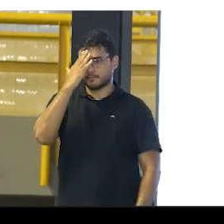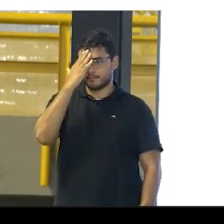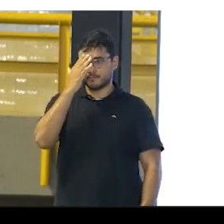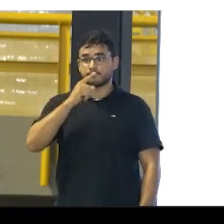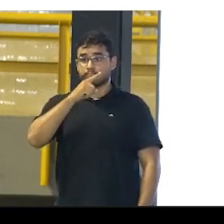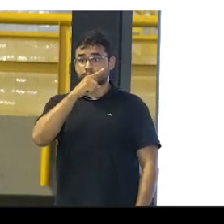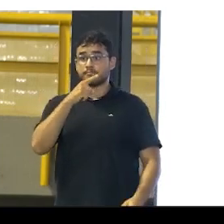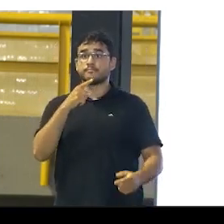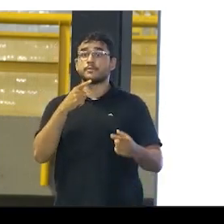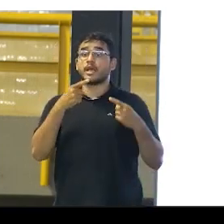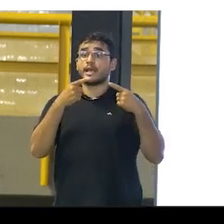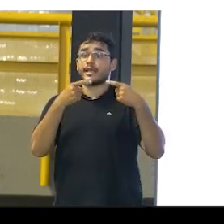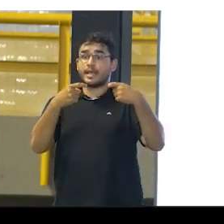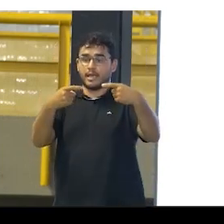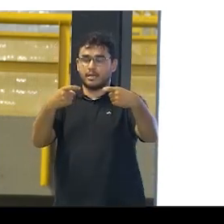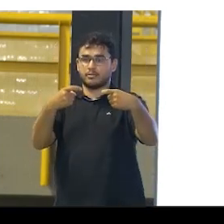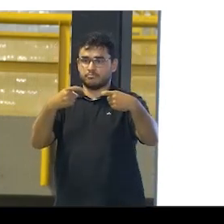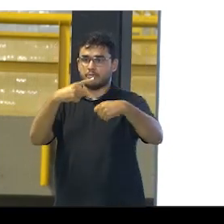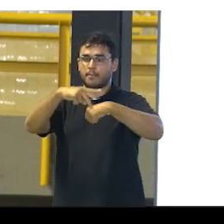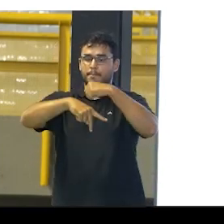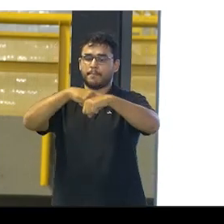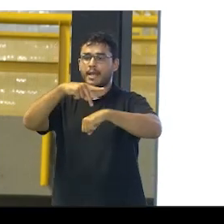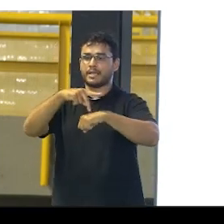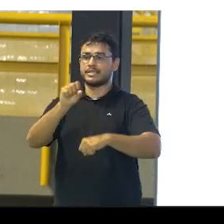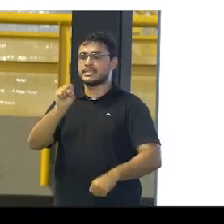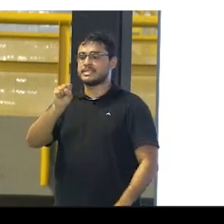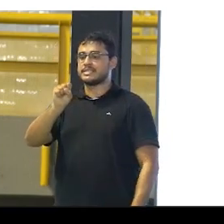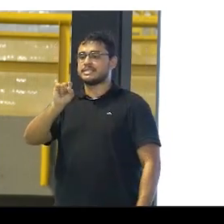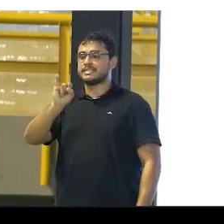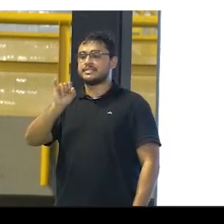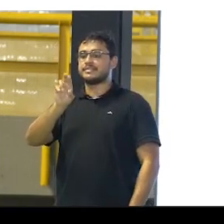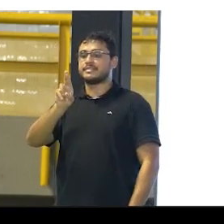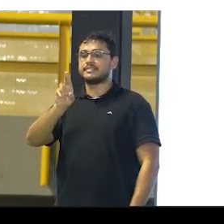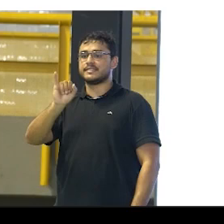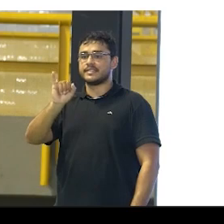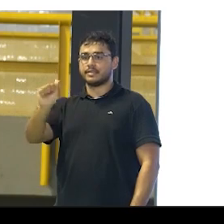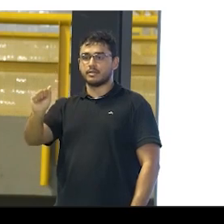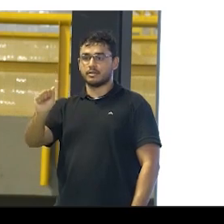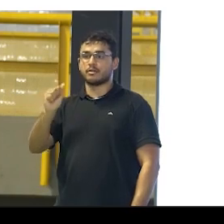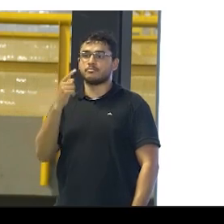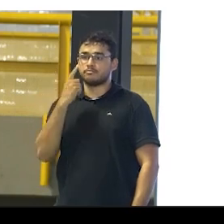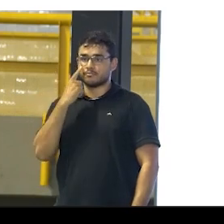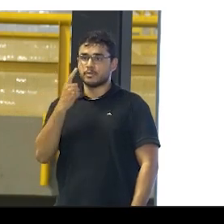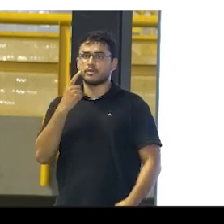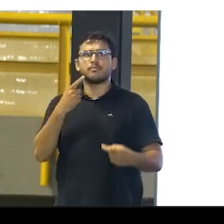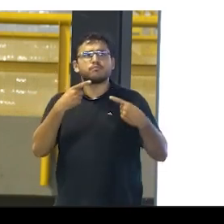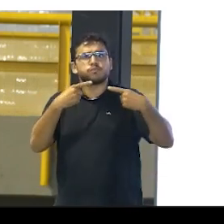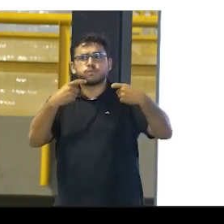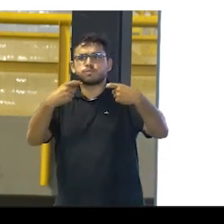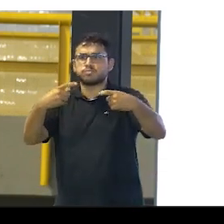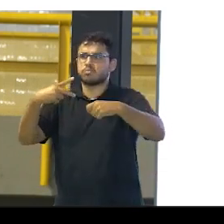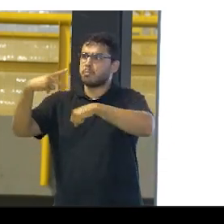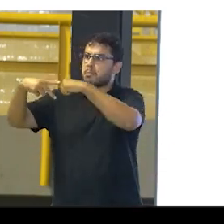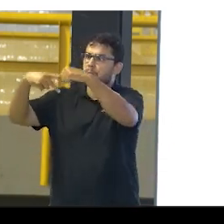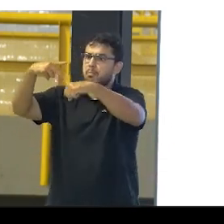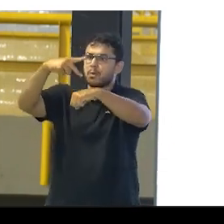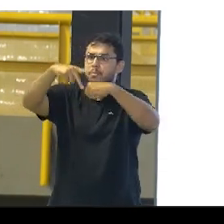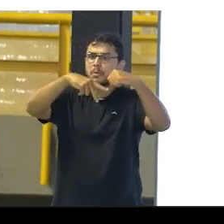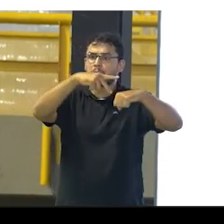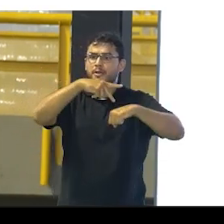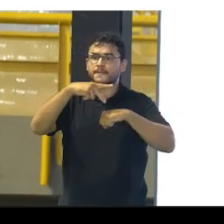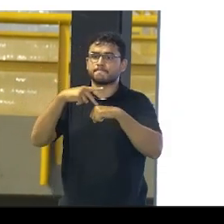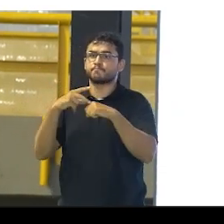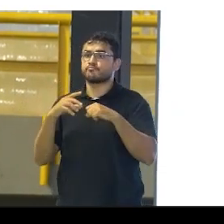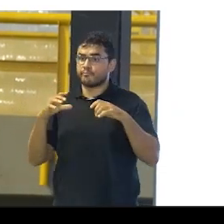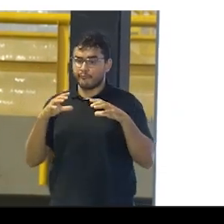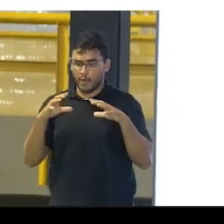que é a guerra da Síria, que coloca em lados opostos nações que têm poder de veto lá no Conselho de